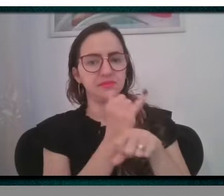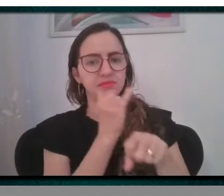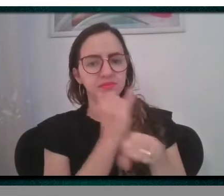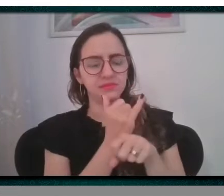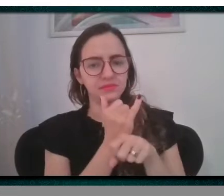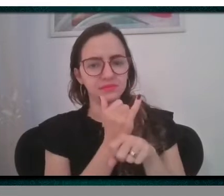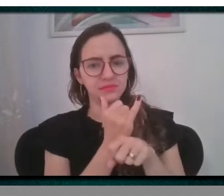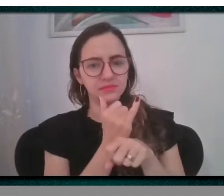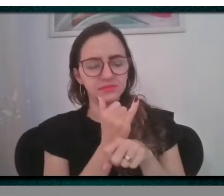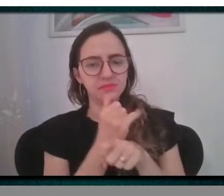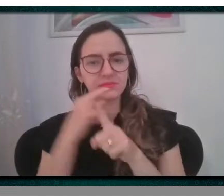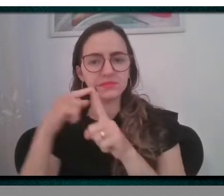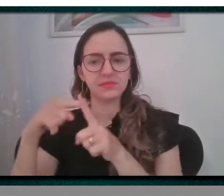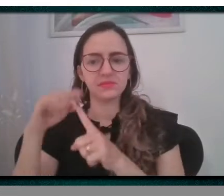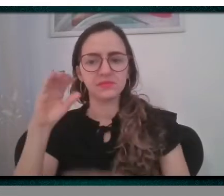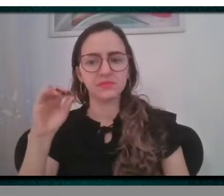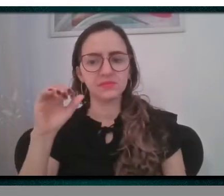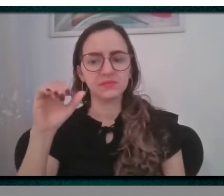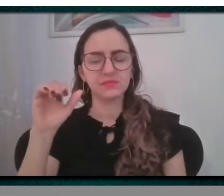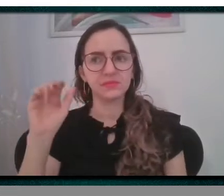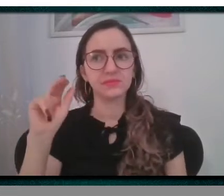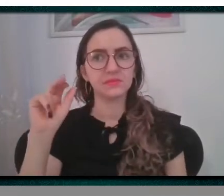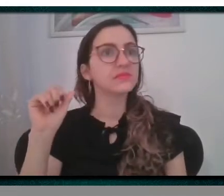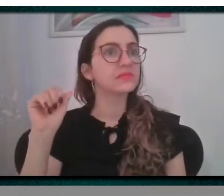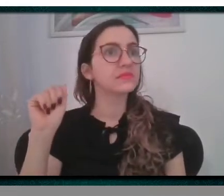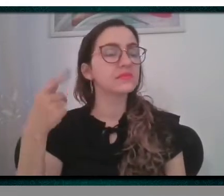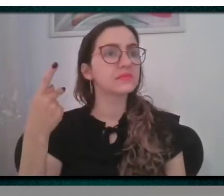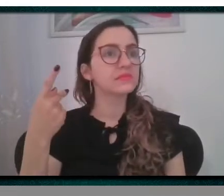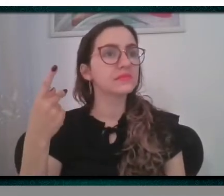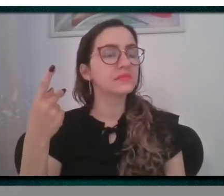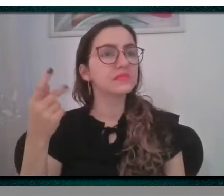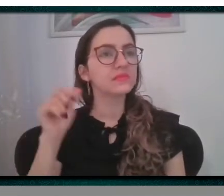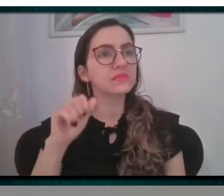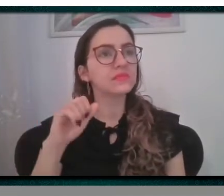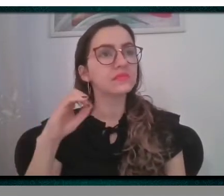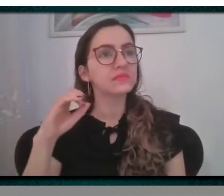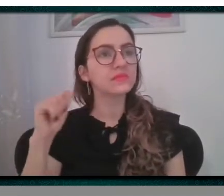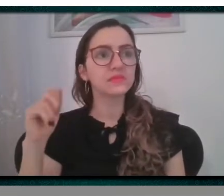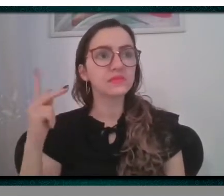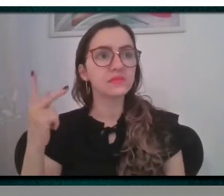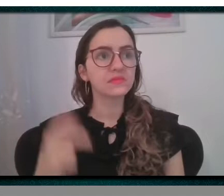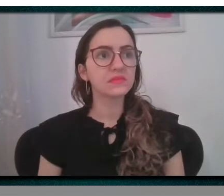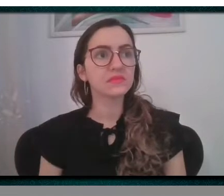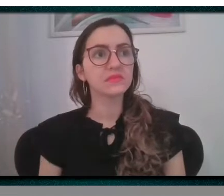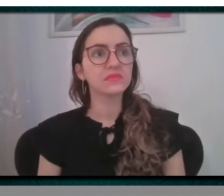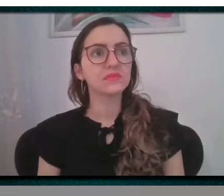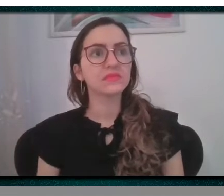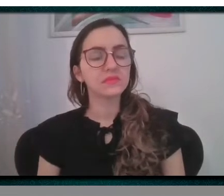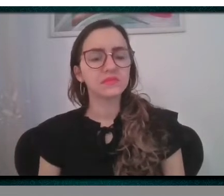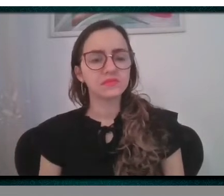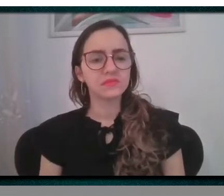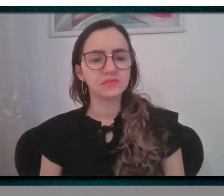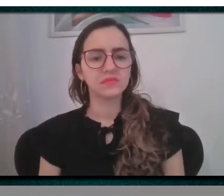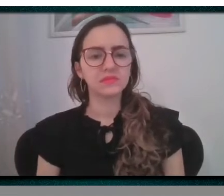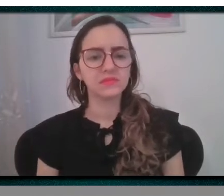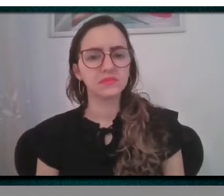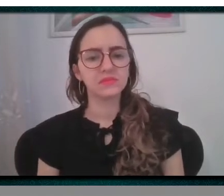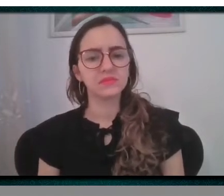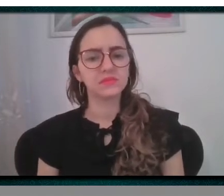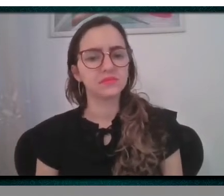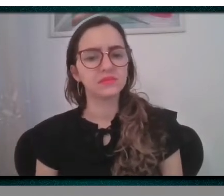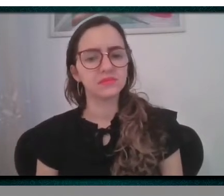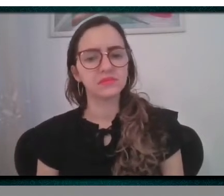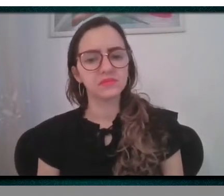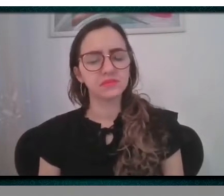com a hidroxila, certo? Essa é a composição, tá? Mas numa